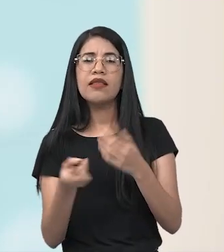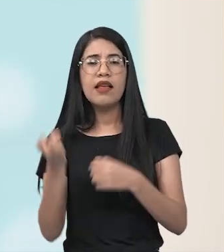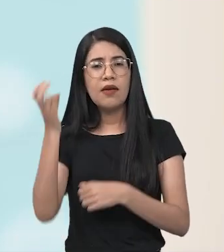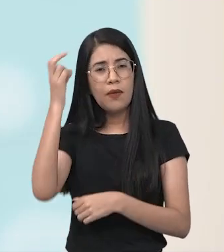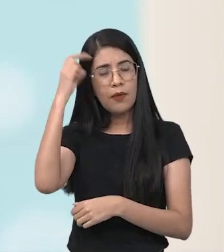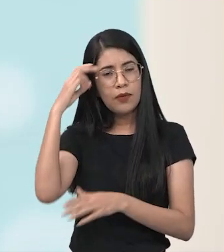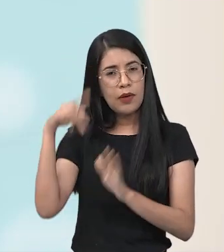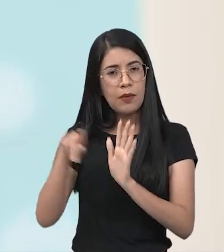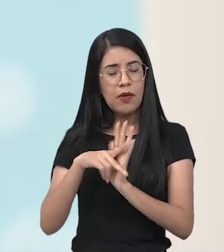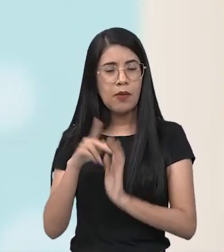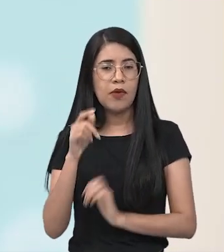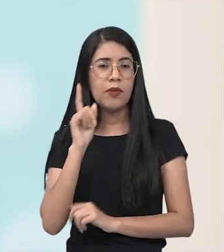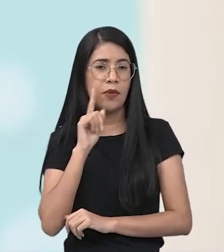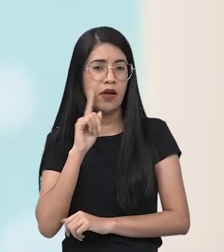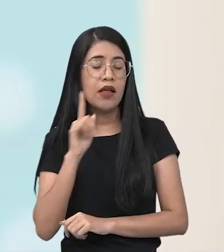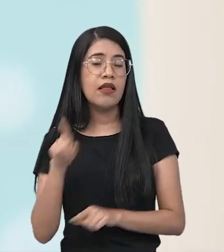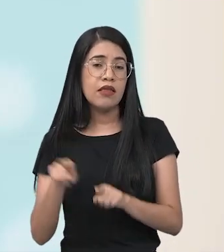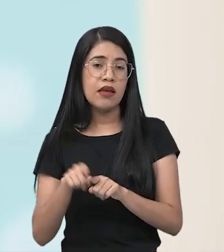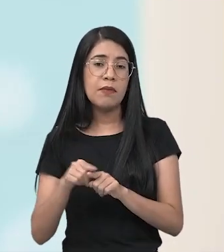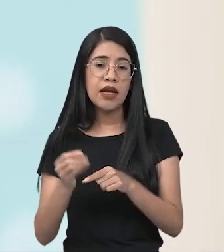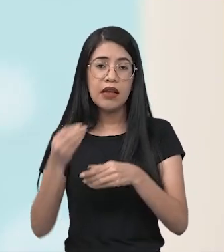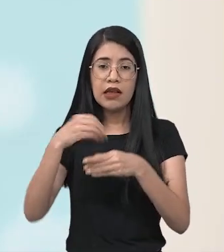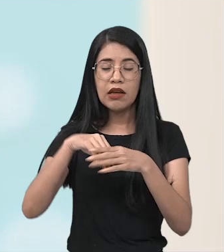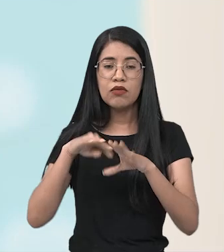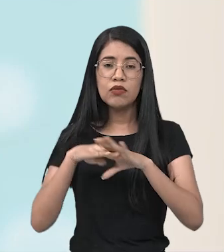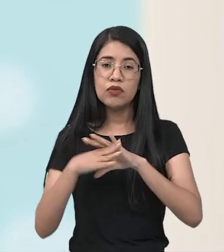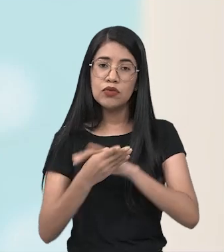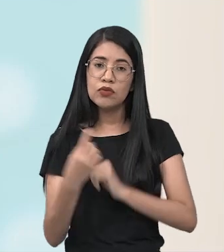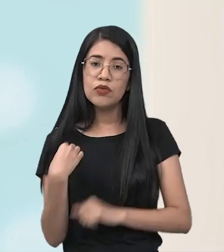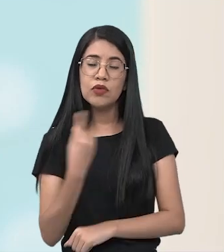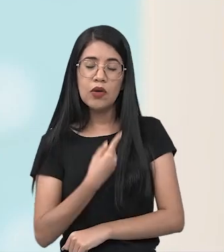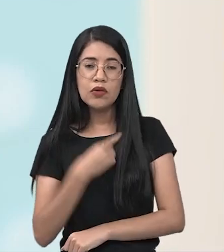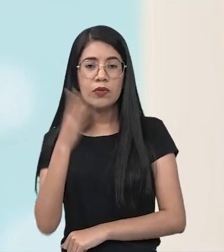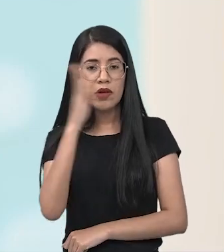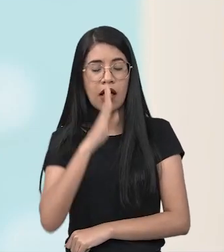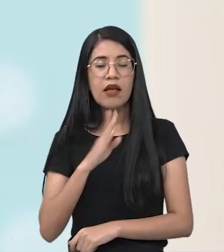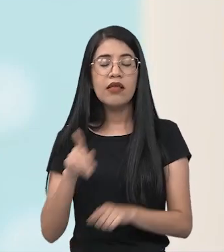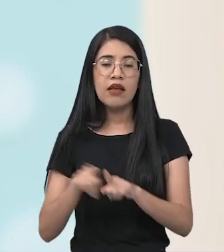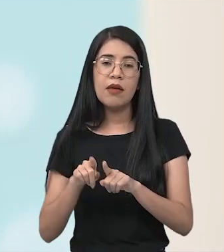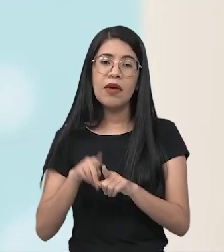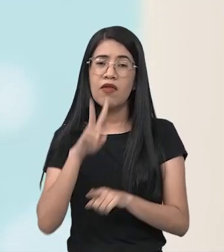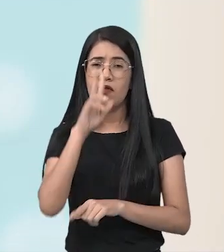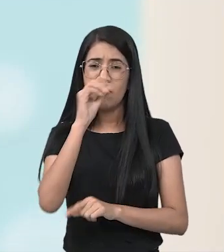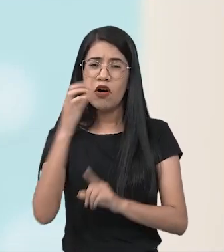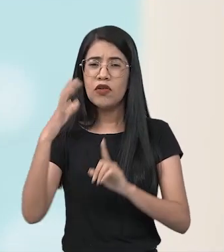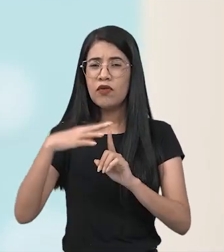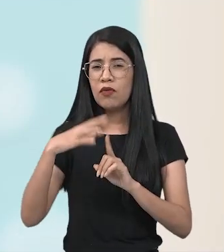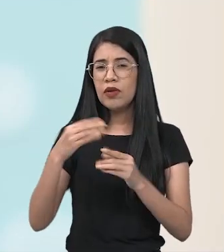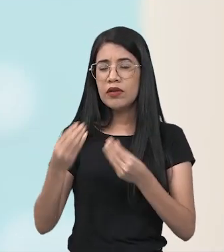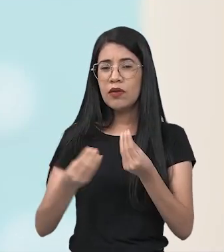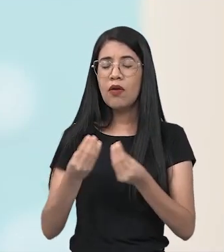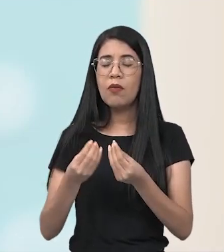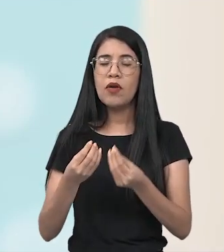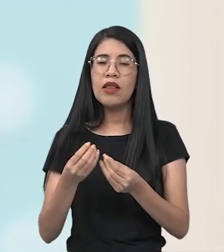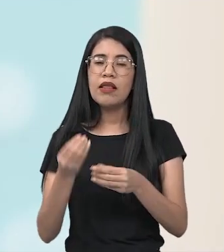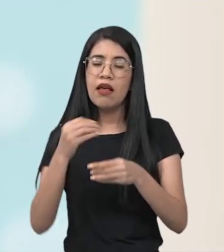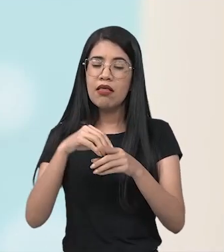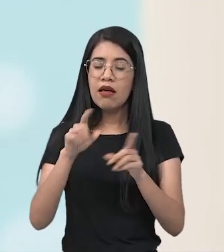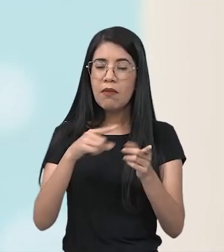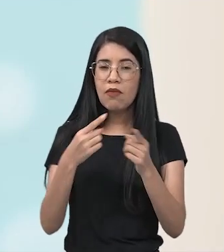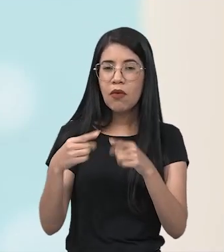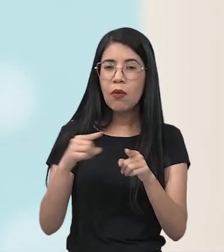estão inseridos nos nossos costumes. Nós temos muito forte a influência da cultura americana na música que a